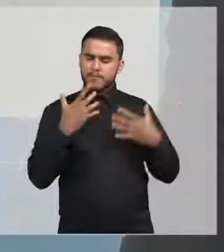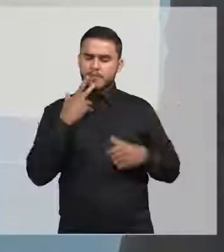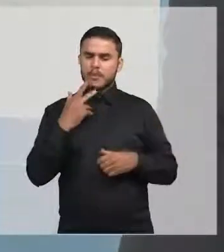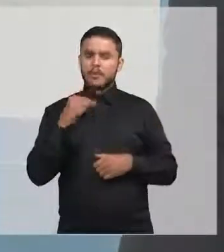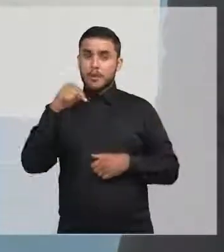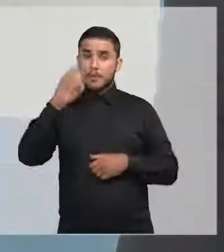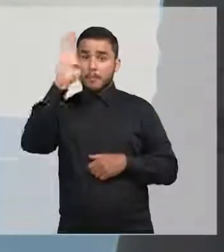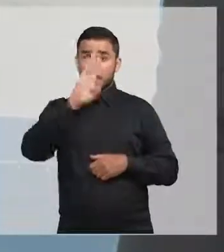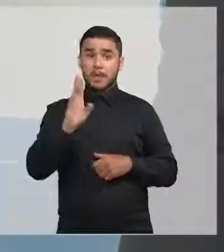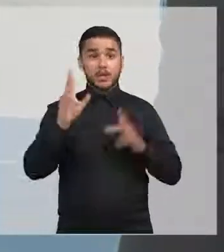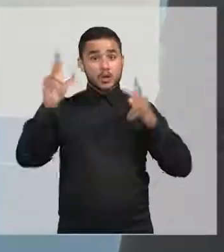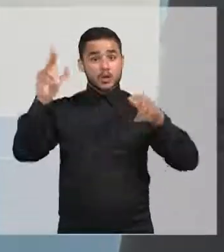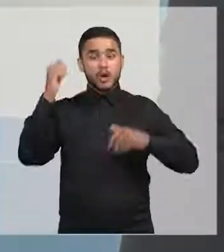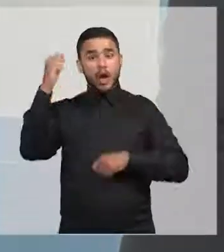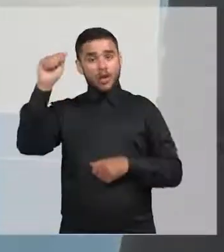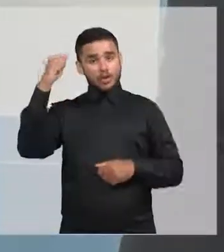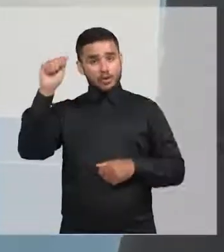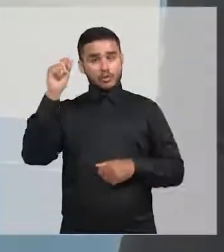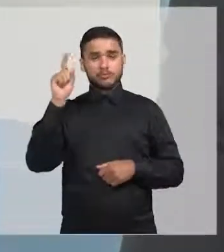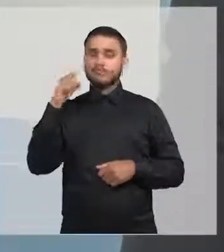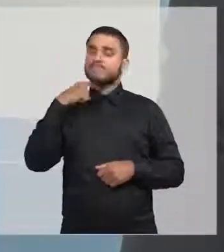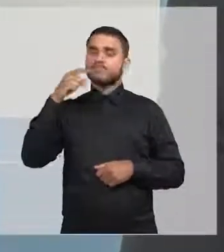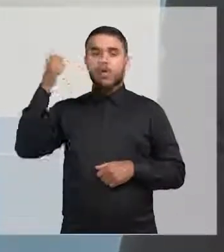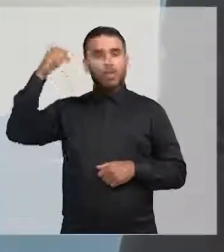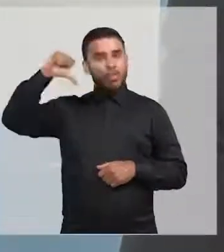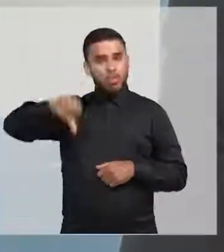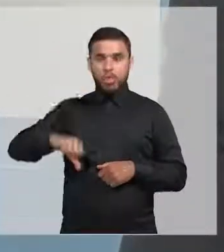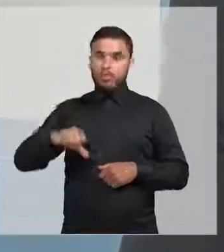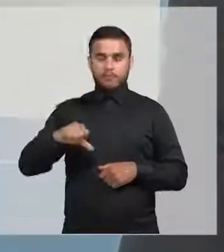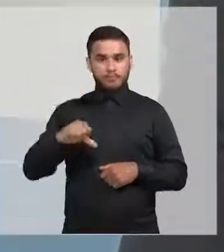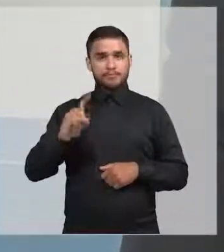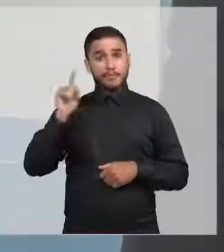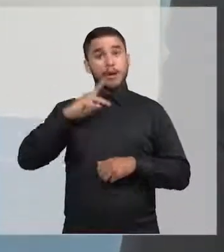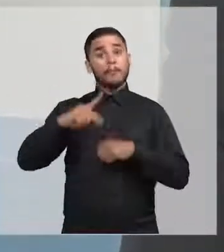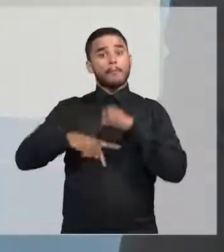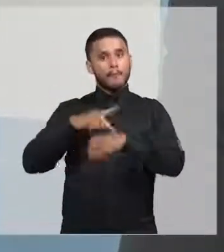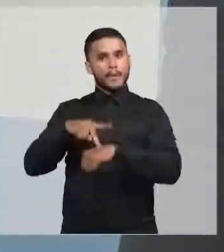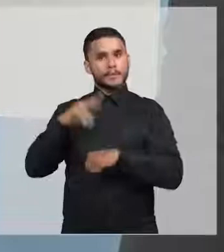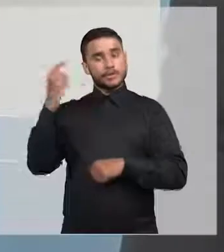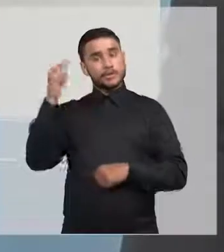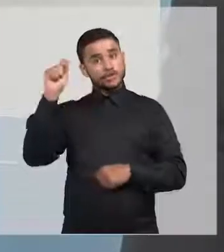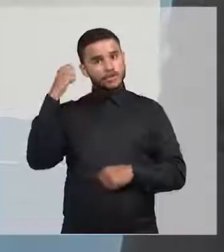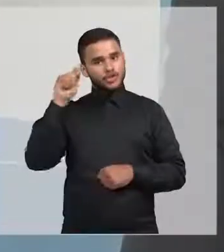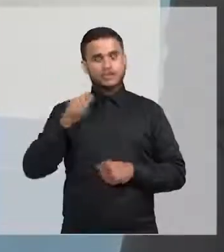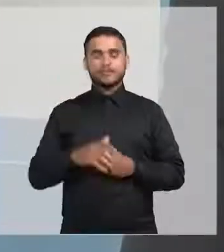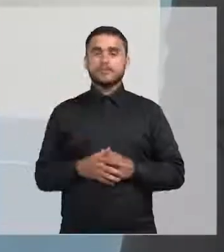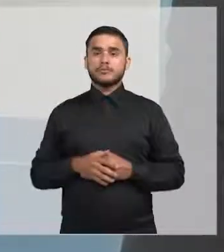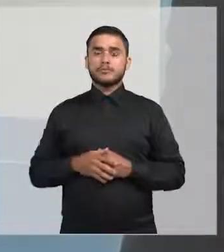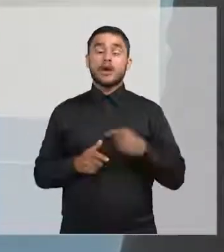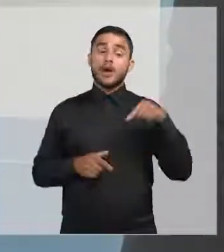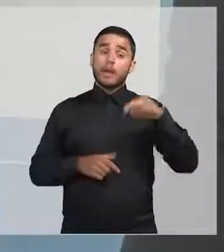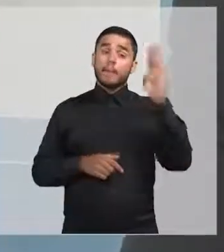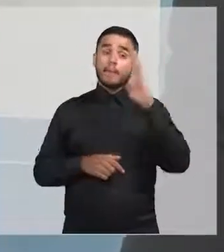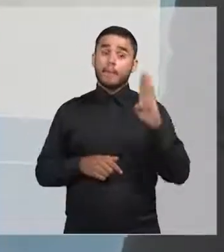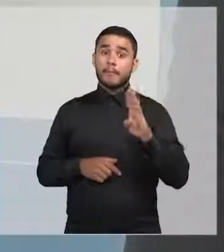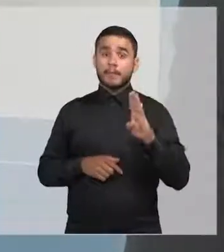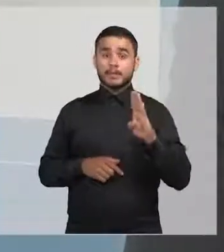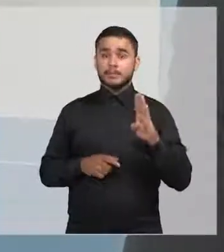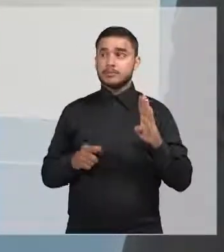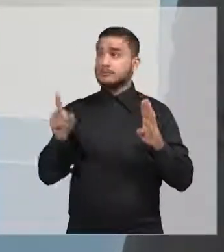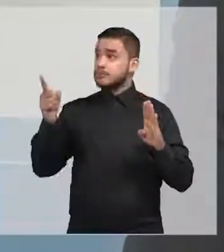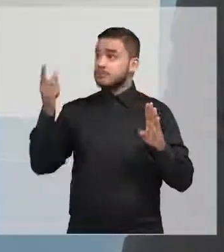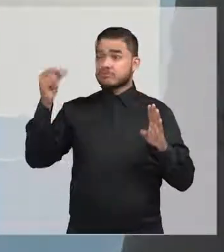Brasil, foi feito na Argentina pelo Macri, só que lá não deu certo. A diferença pontual do Brasil para a Argentina não tem um